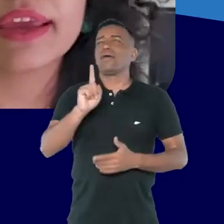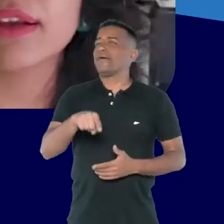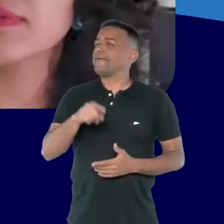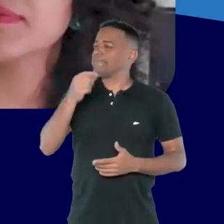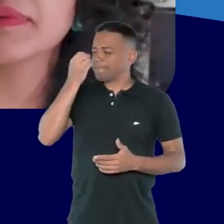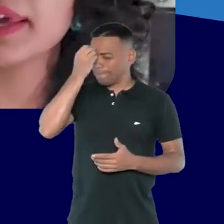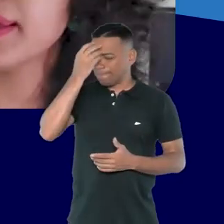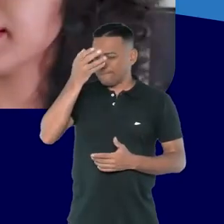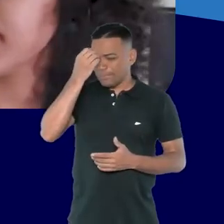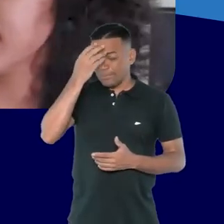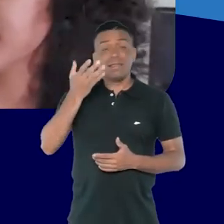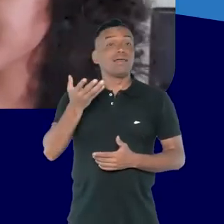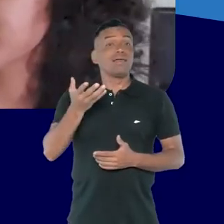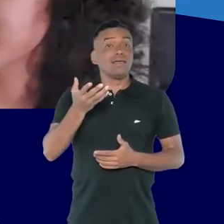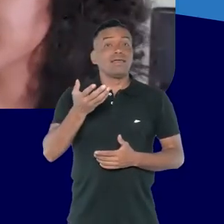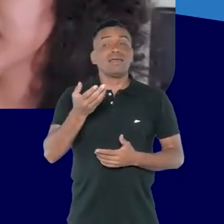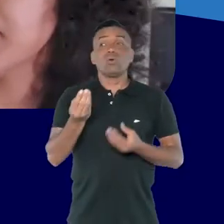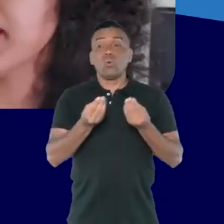livro